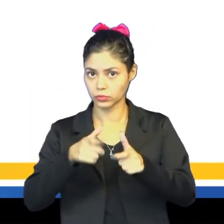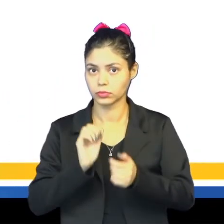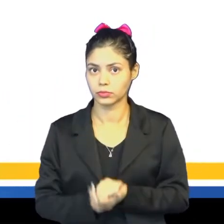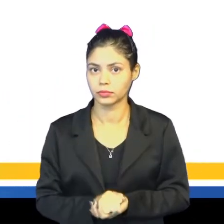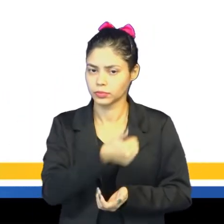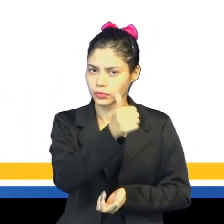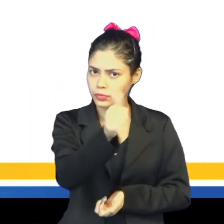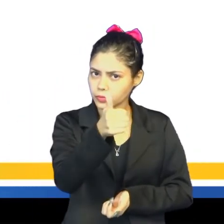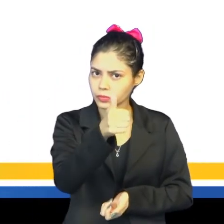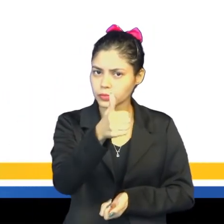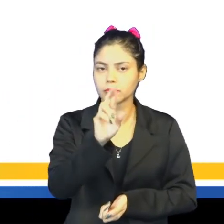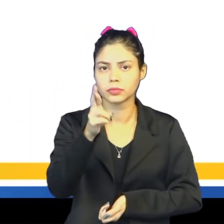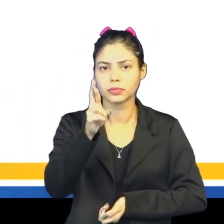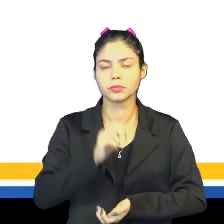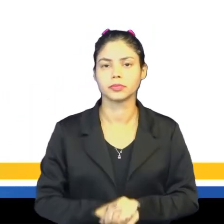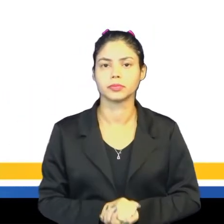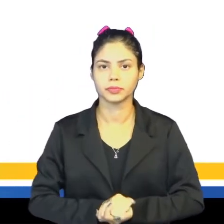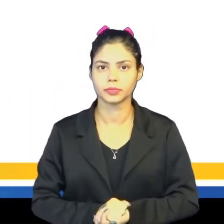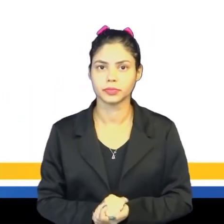custa R$ 11.